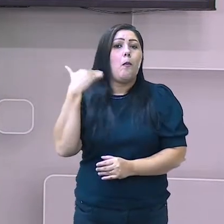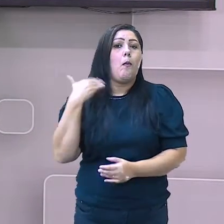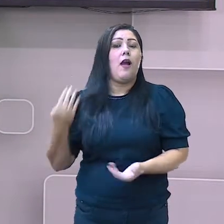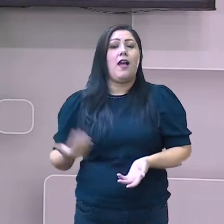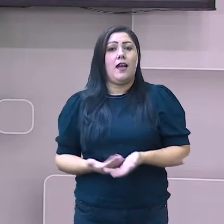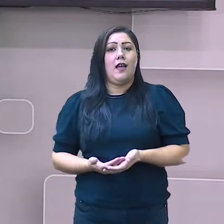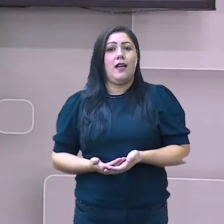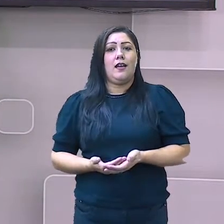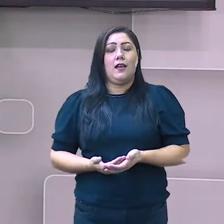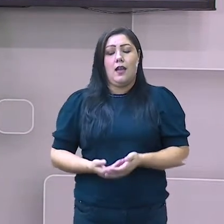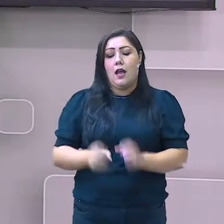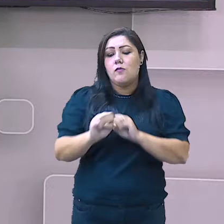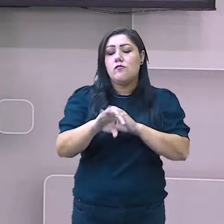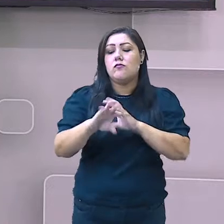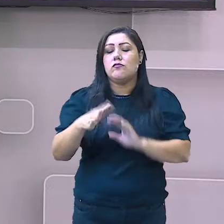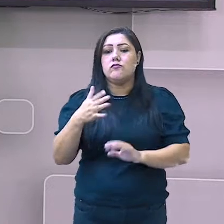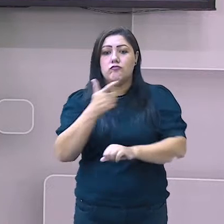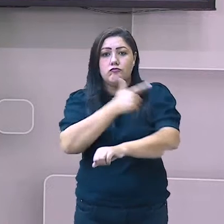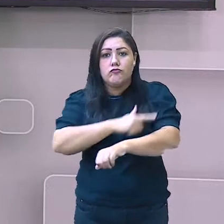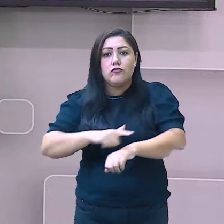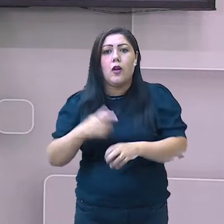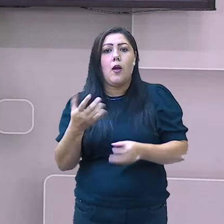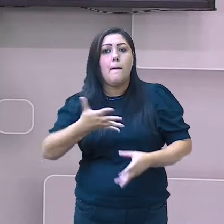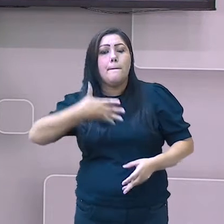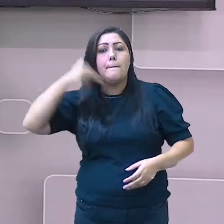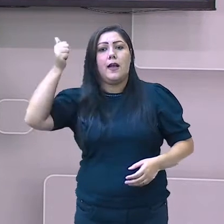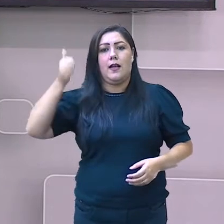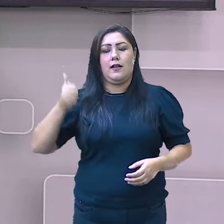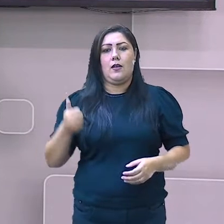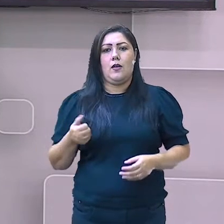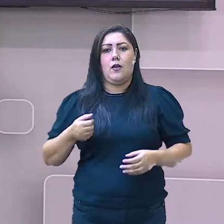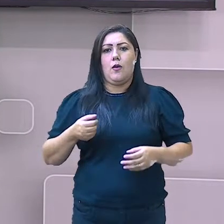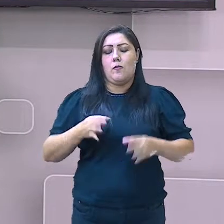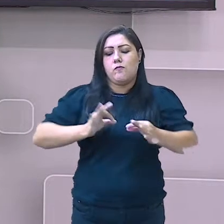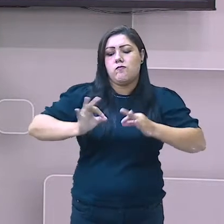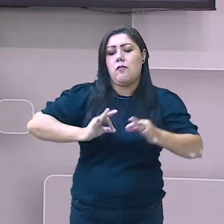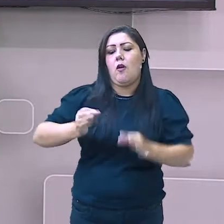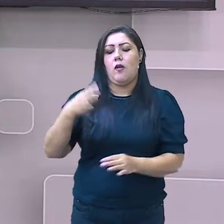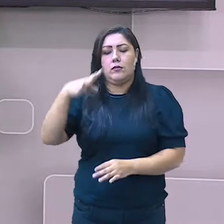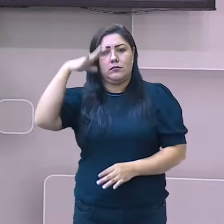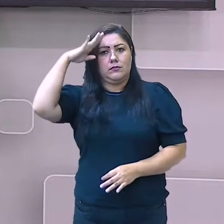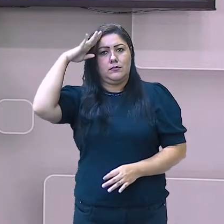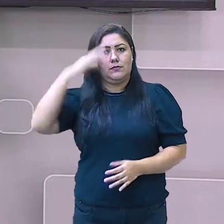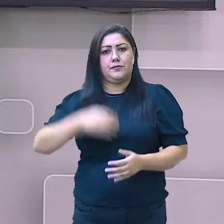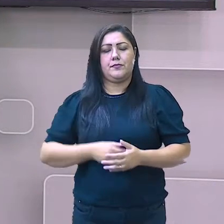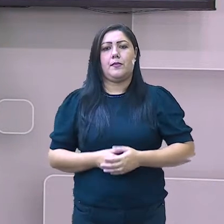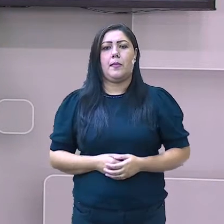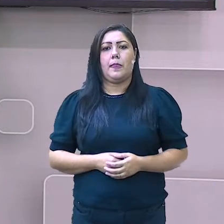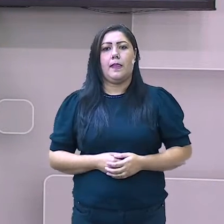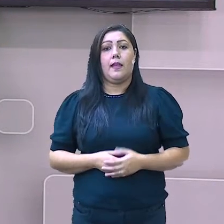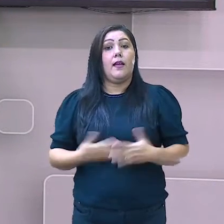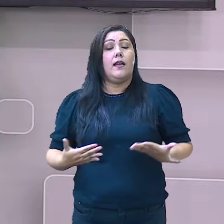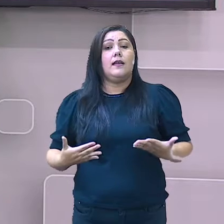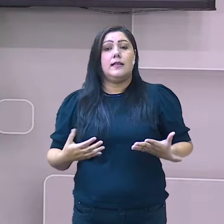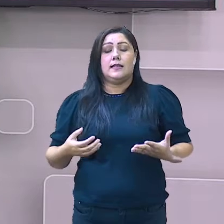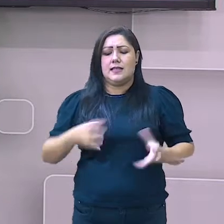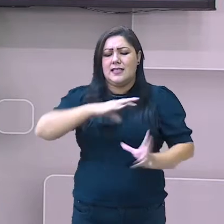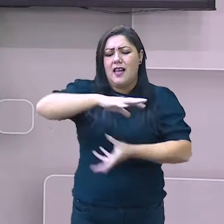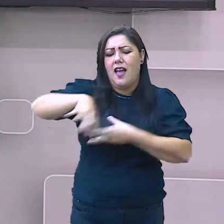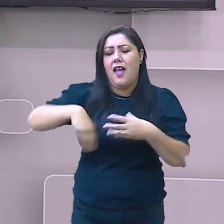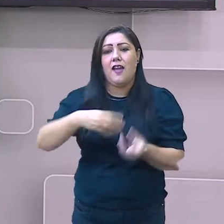e reorganizou o exército. As reformas iniciadas transformaram a Rússia num país